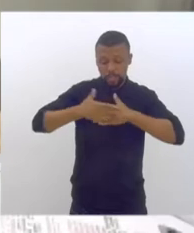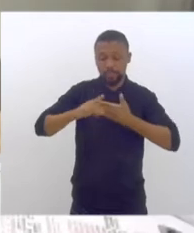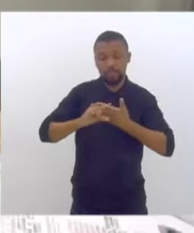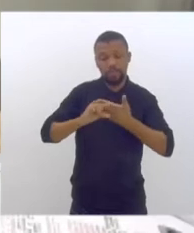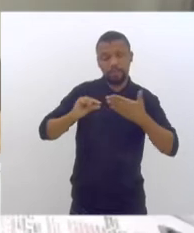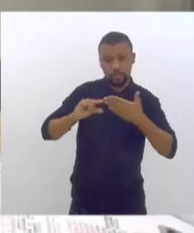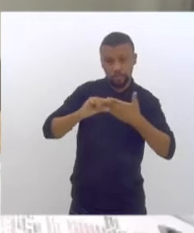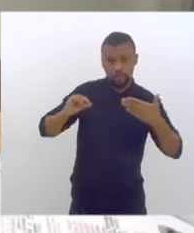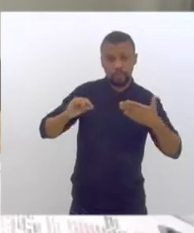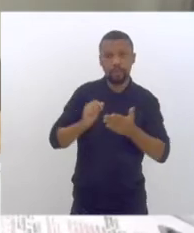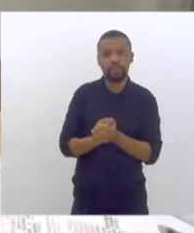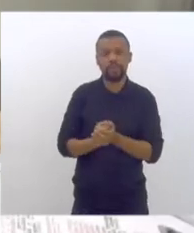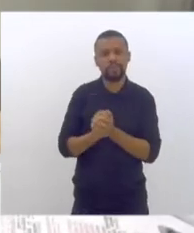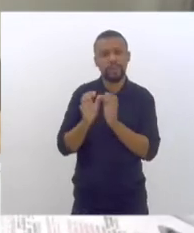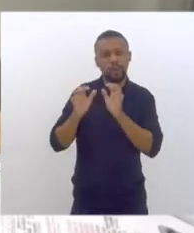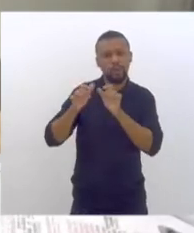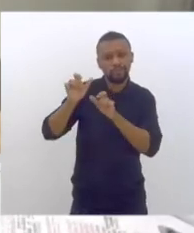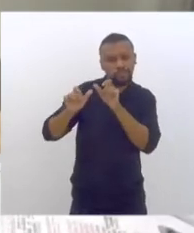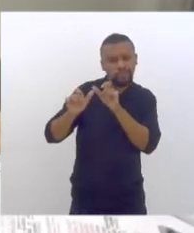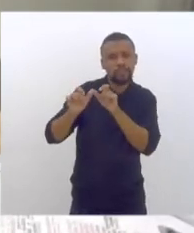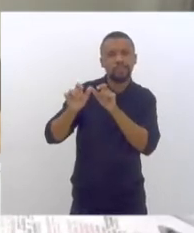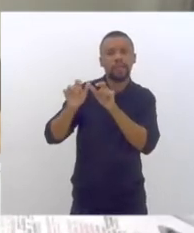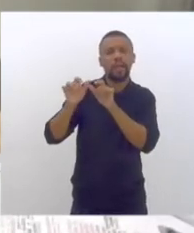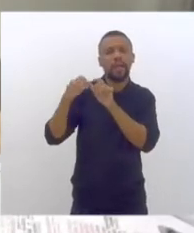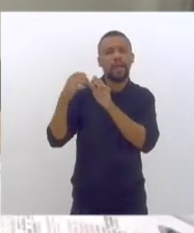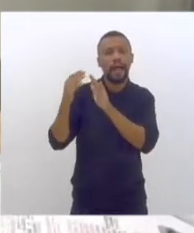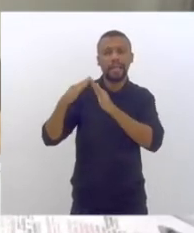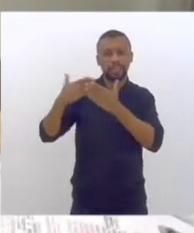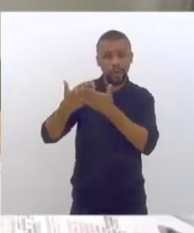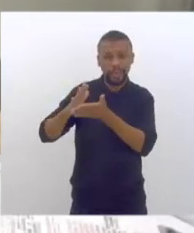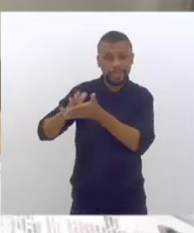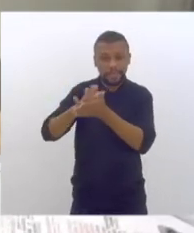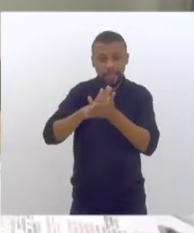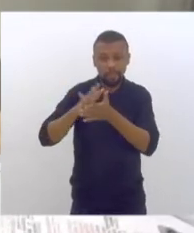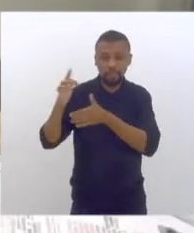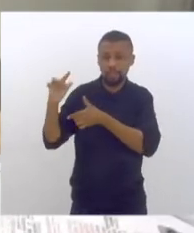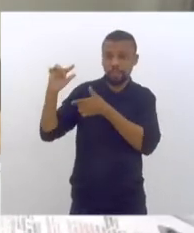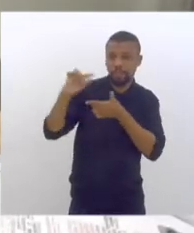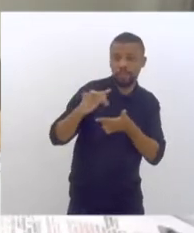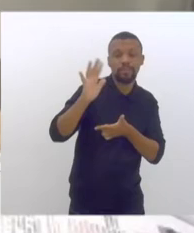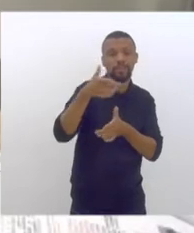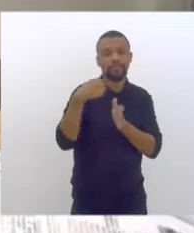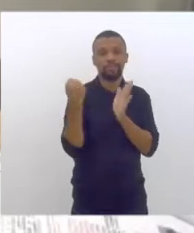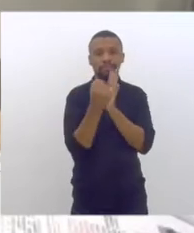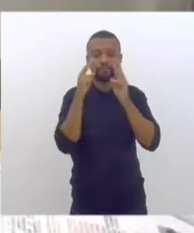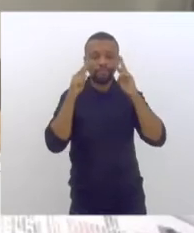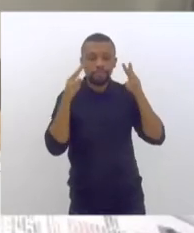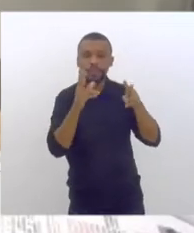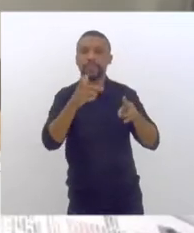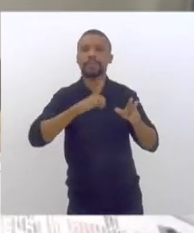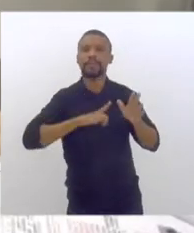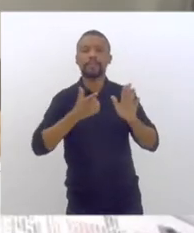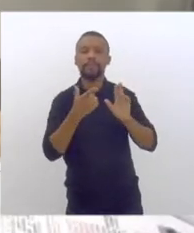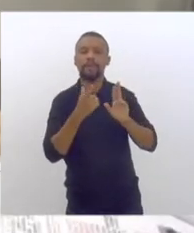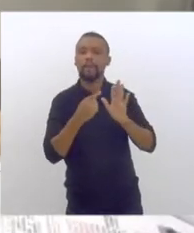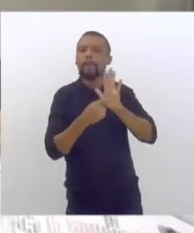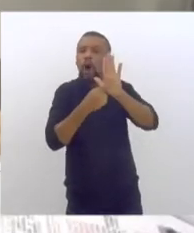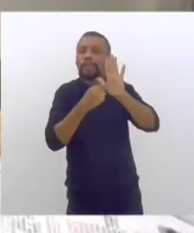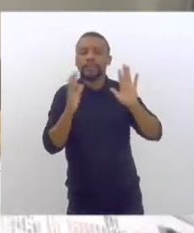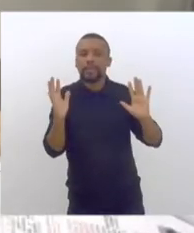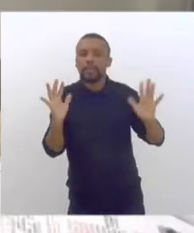as velhas guardas estão tombadas Teve até evento e celebração do tombamento